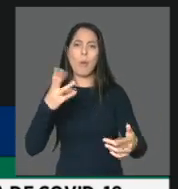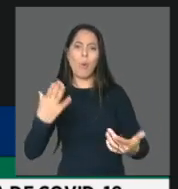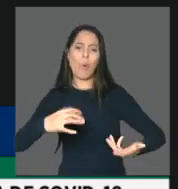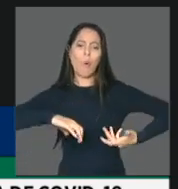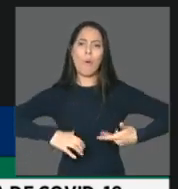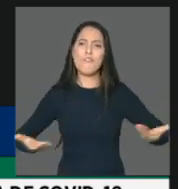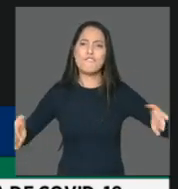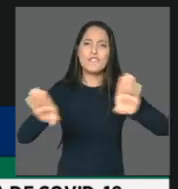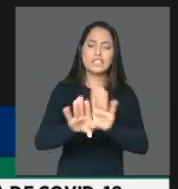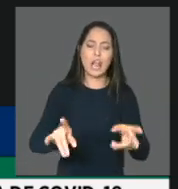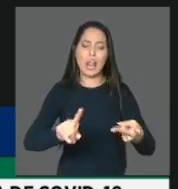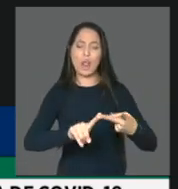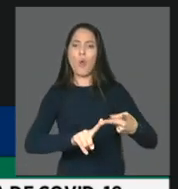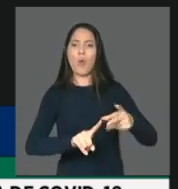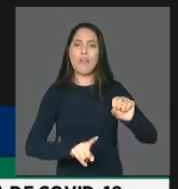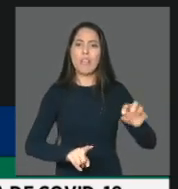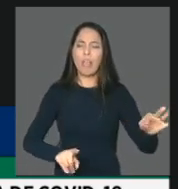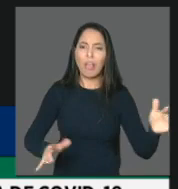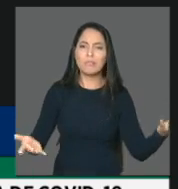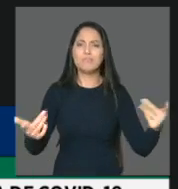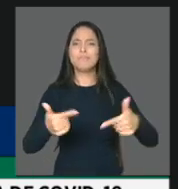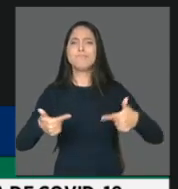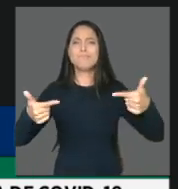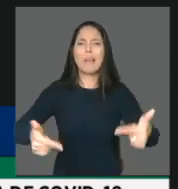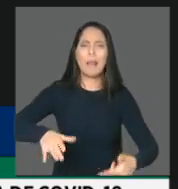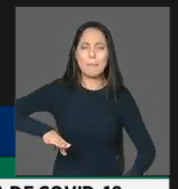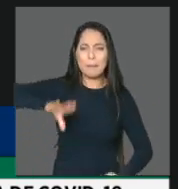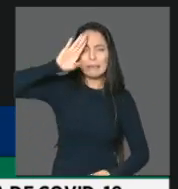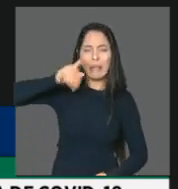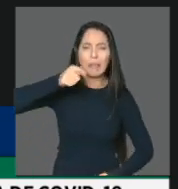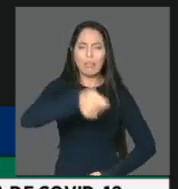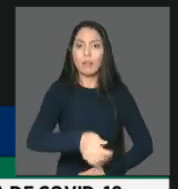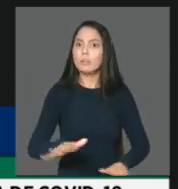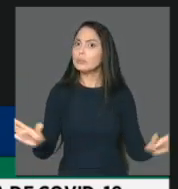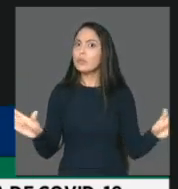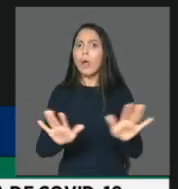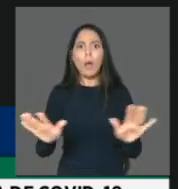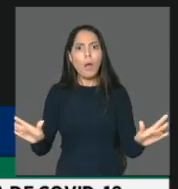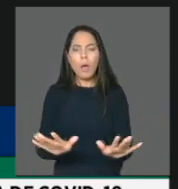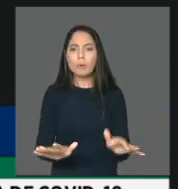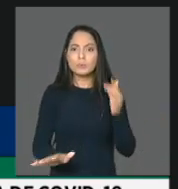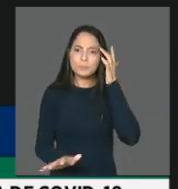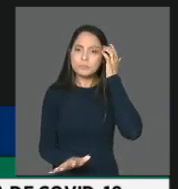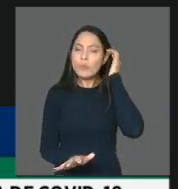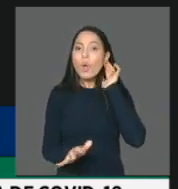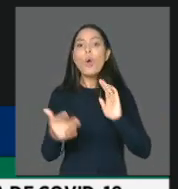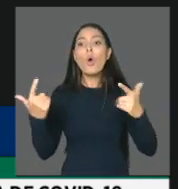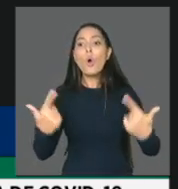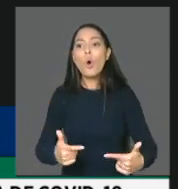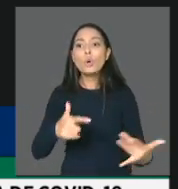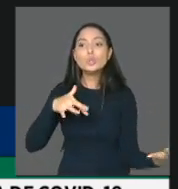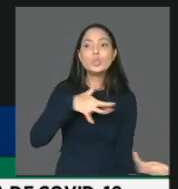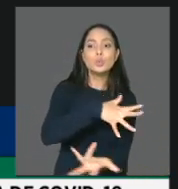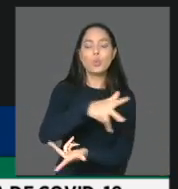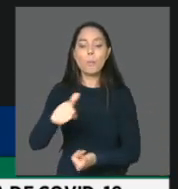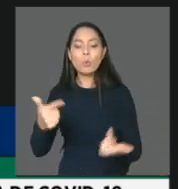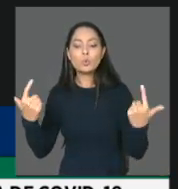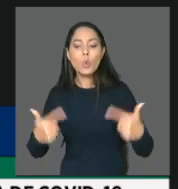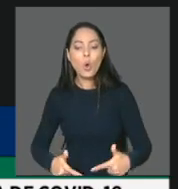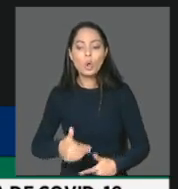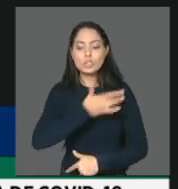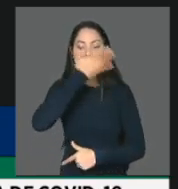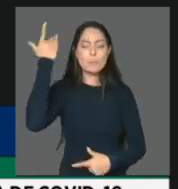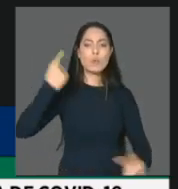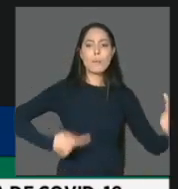Congresso, intervenção militar. Qual é o lugar do mundo nesse momento que em plena pandemia as pessoas estão